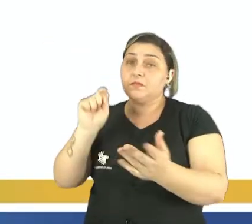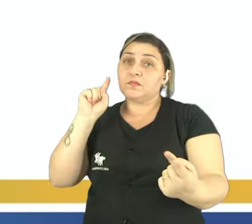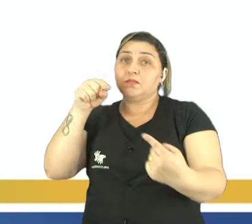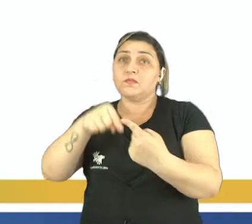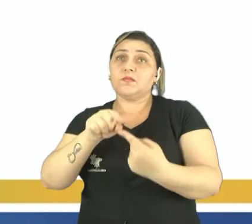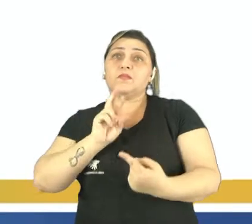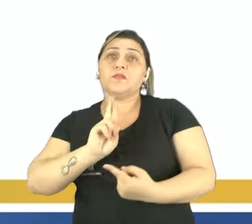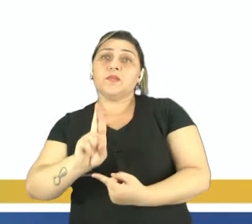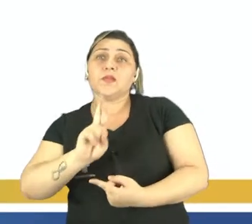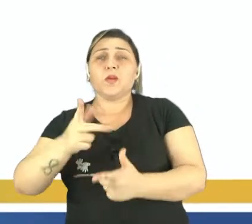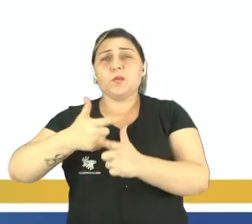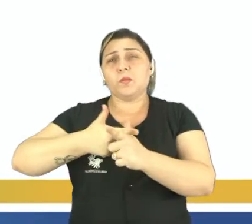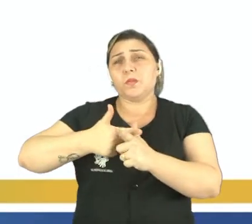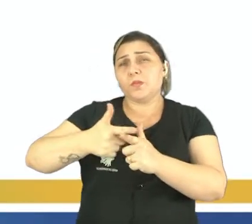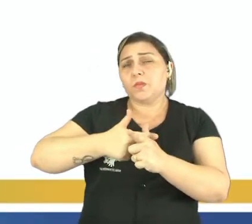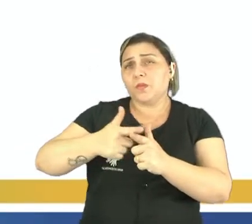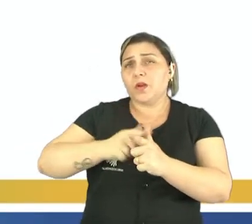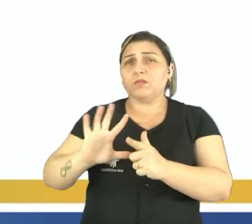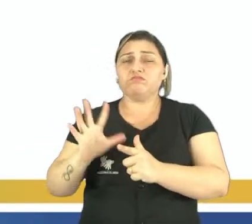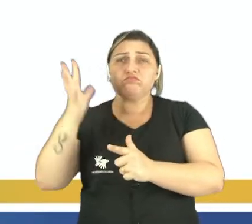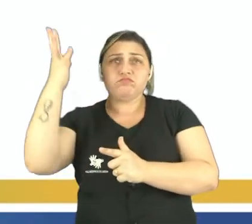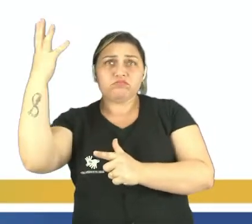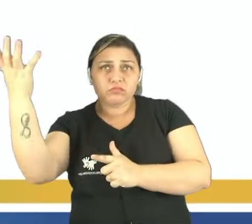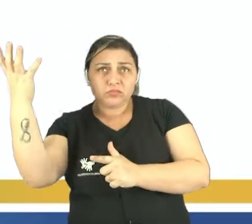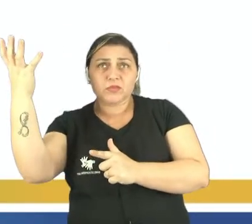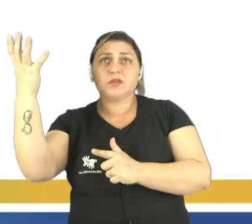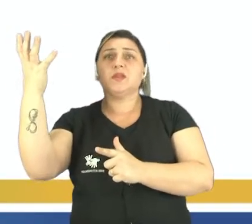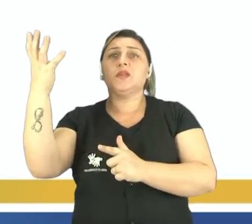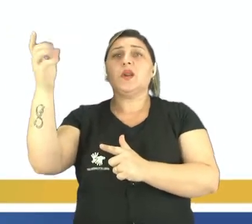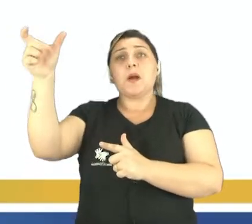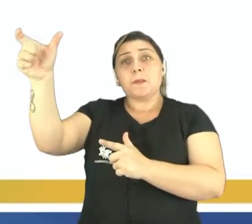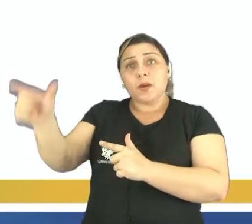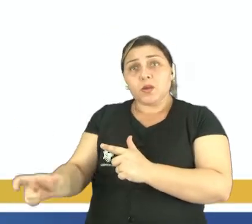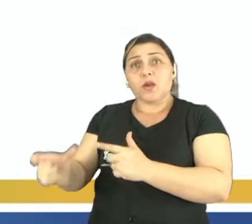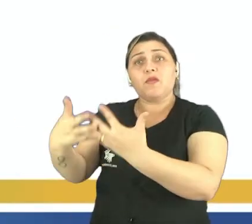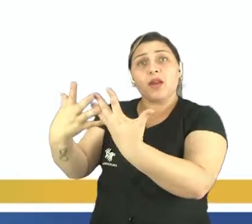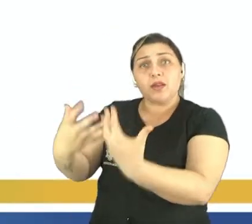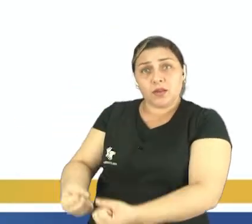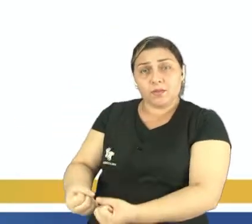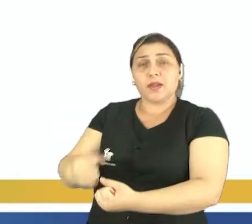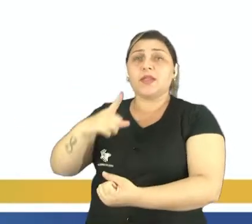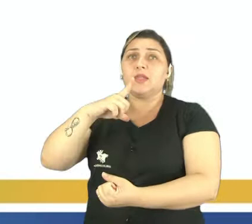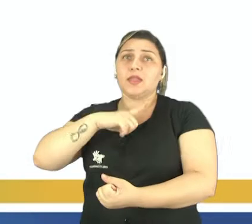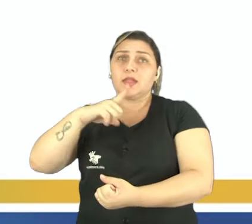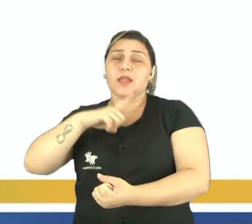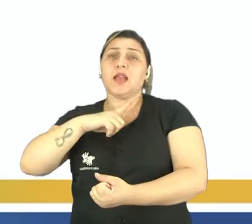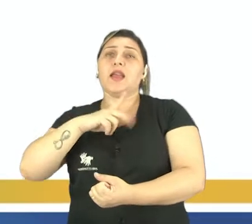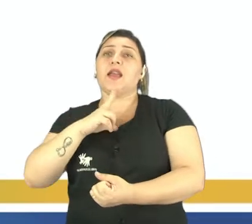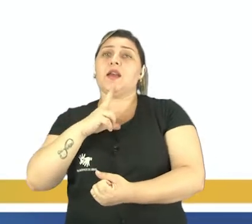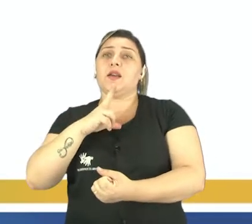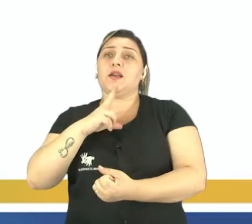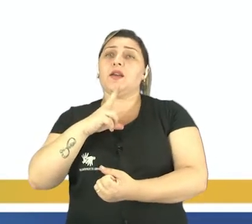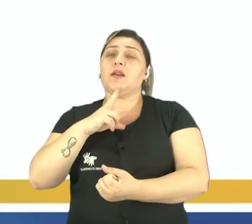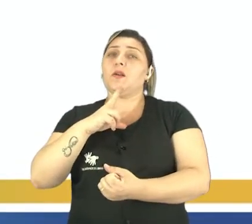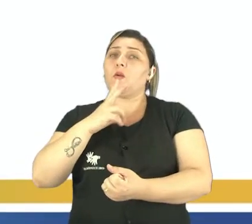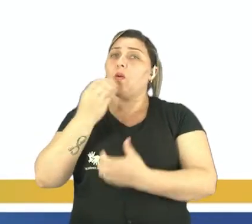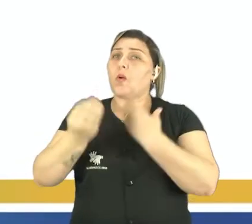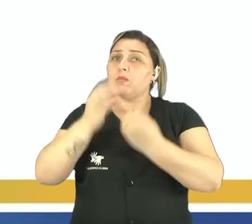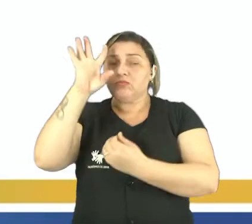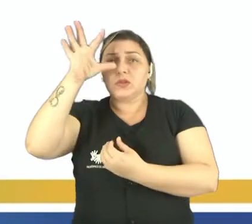de reclamar um problema ocorrido a um determinado destinatário que tenha o poder e dever de